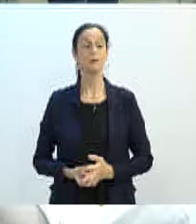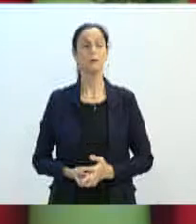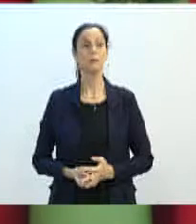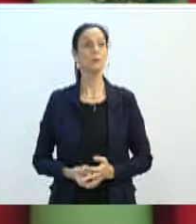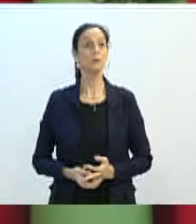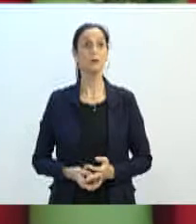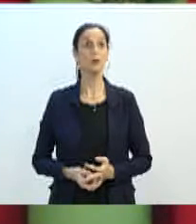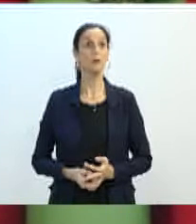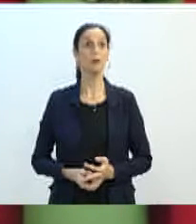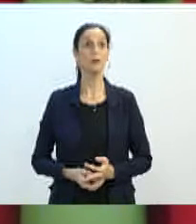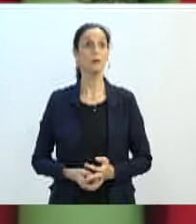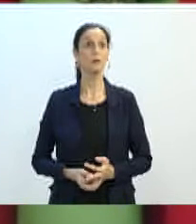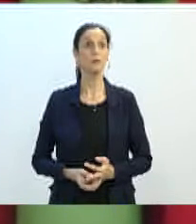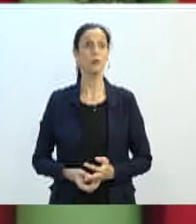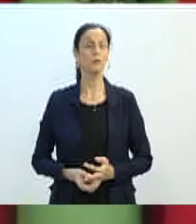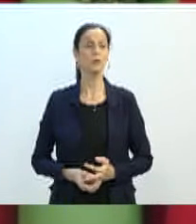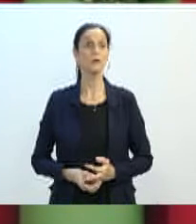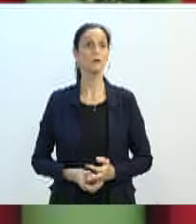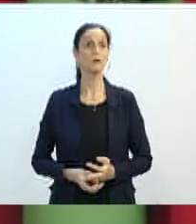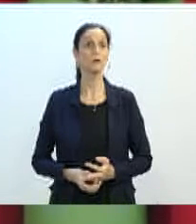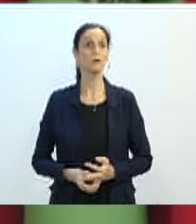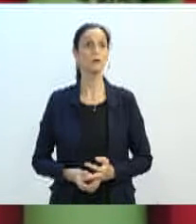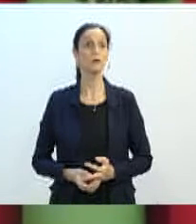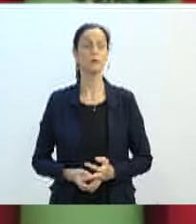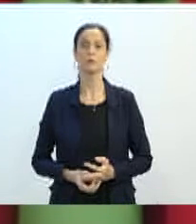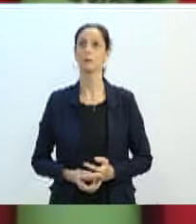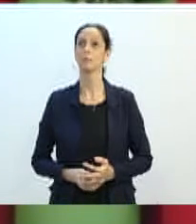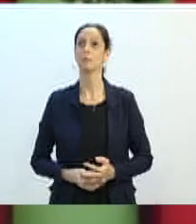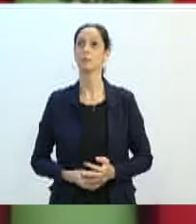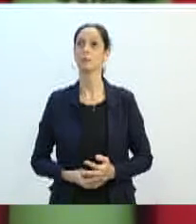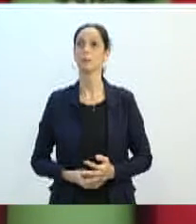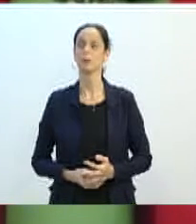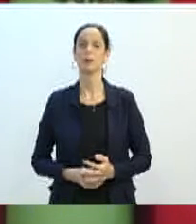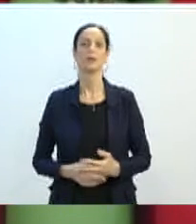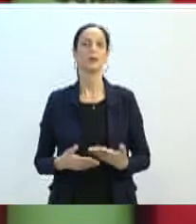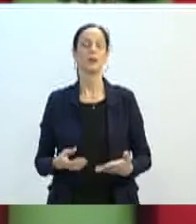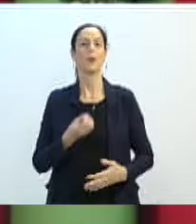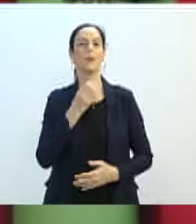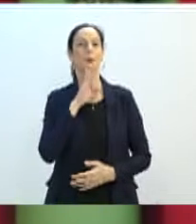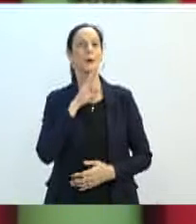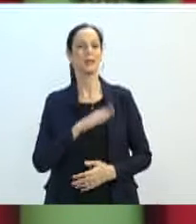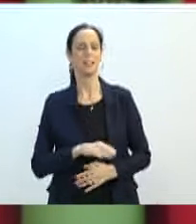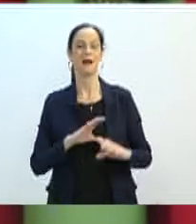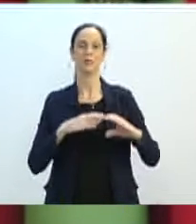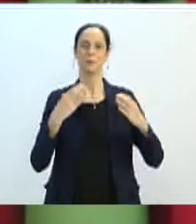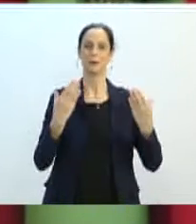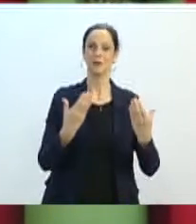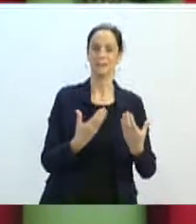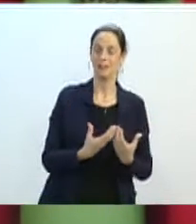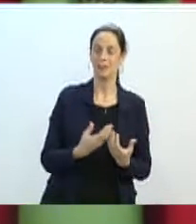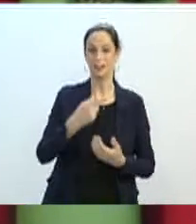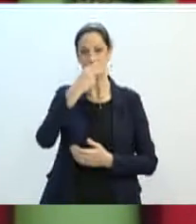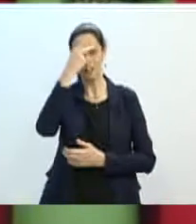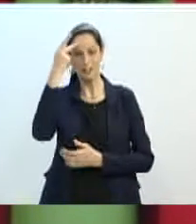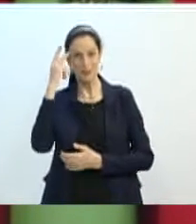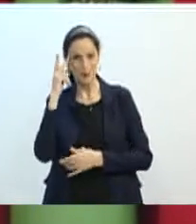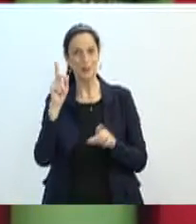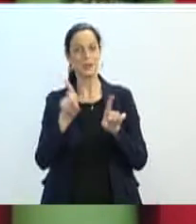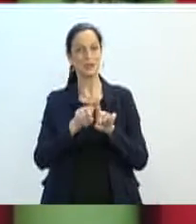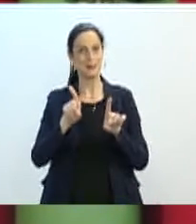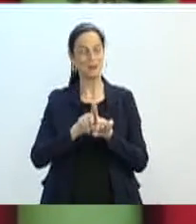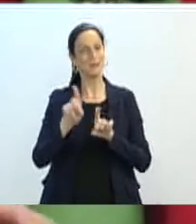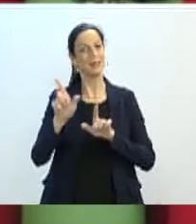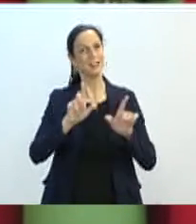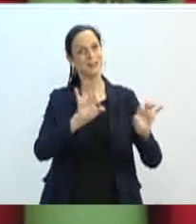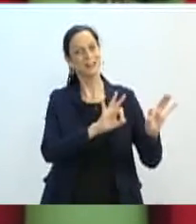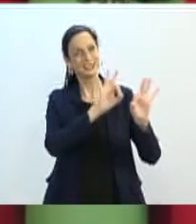Olá boa tarde Presidente Boa tarde colegas vereadores e vereadoras a toda a população comunidade que acompanha através dos canais de comunicação da sua TV